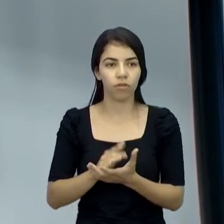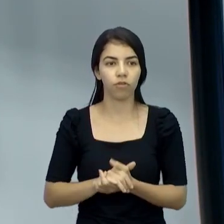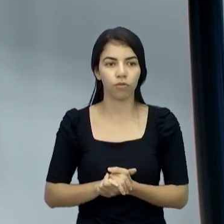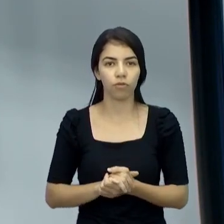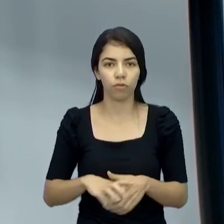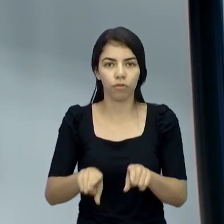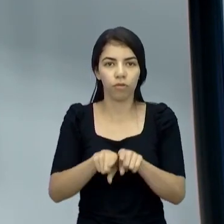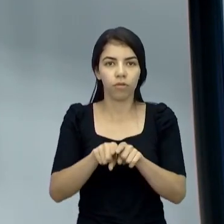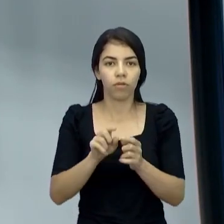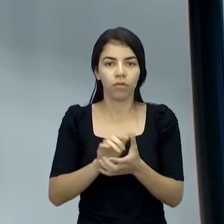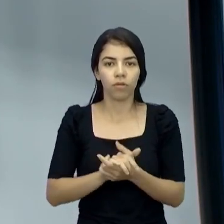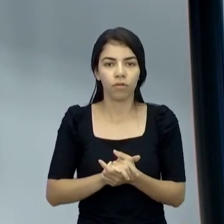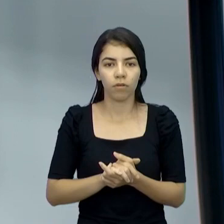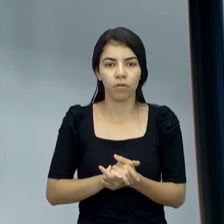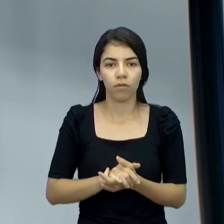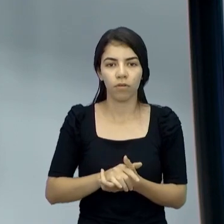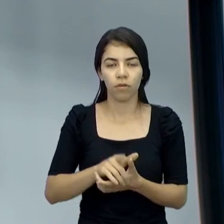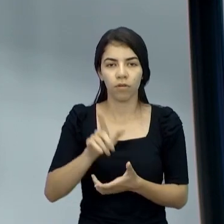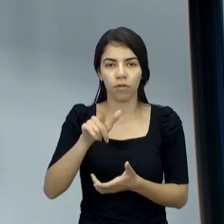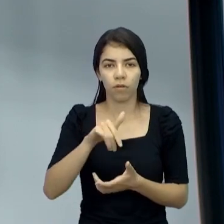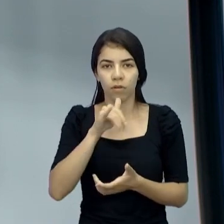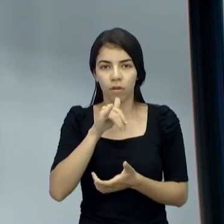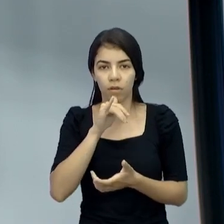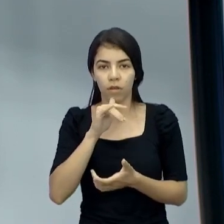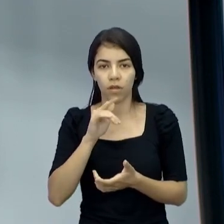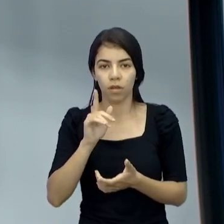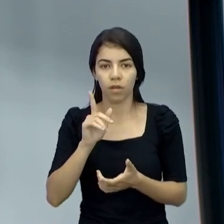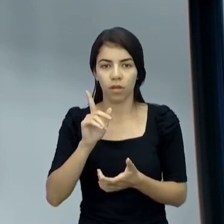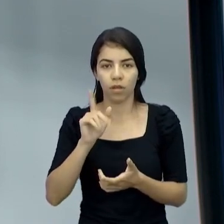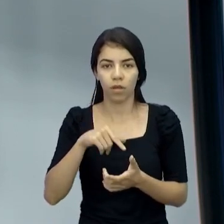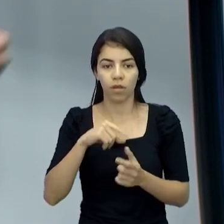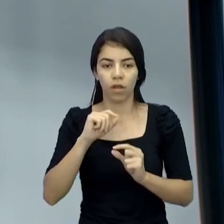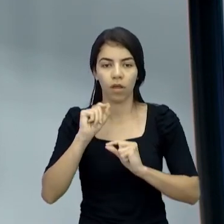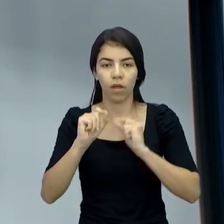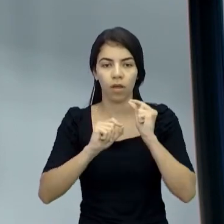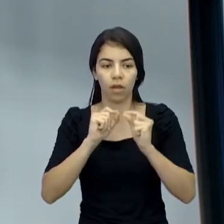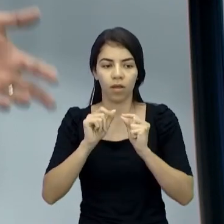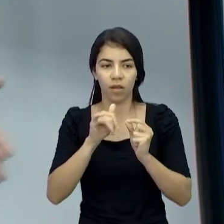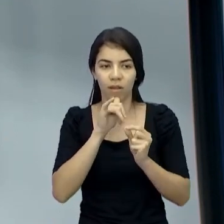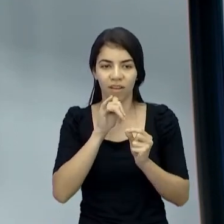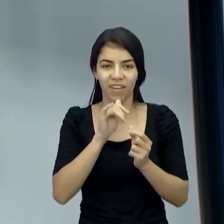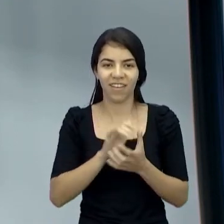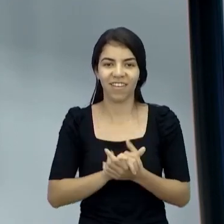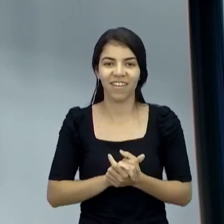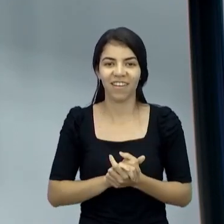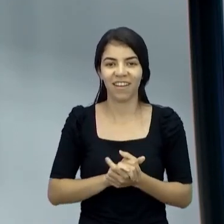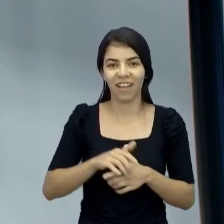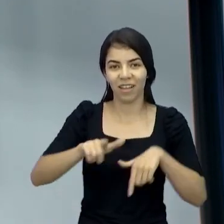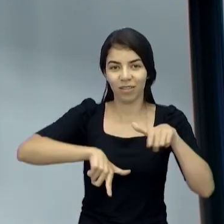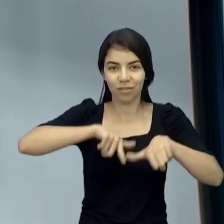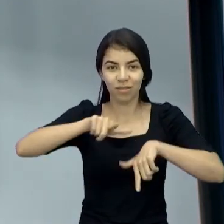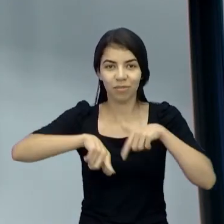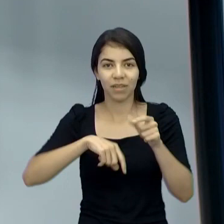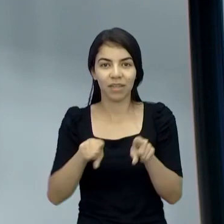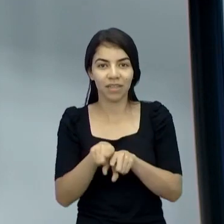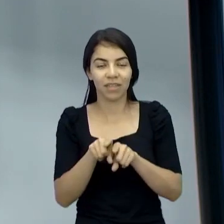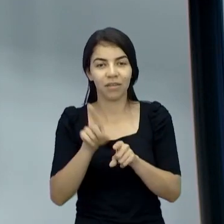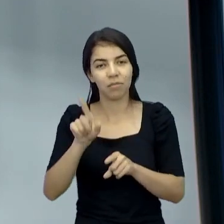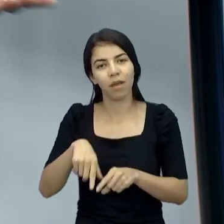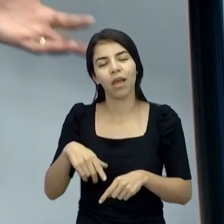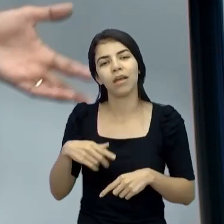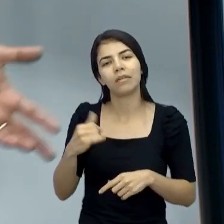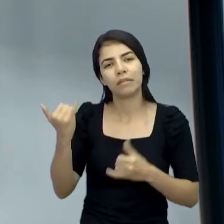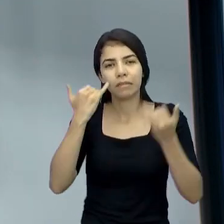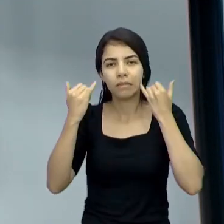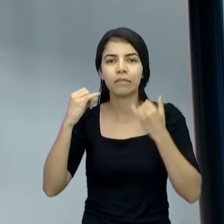tudo que ele lê. Então eu tenho que transmitir, tenho que escolher, tenho que pegar para o meu grupo aí, trabalhar com eles, uma informação que seja relevante